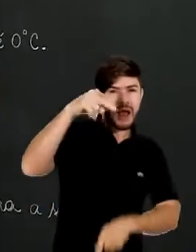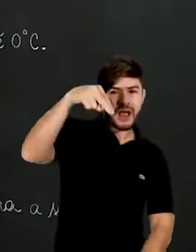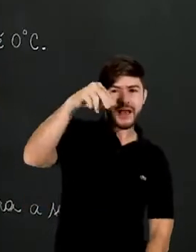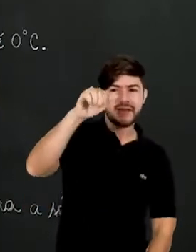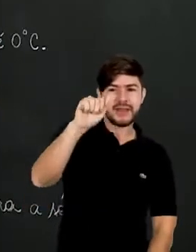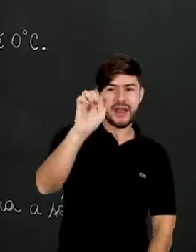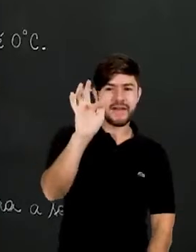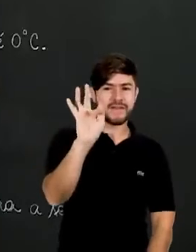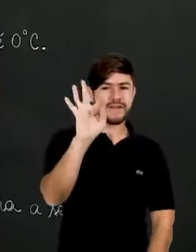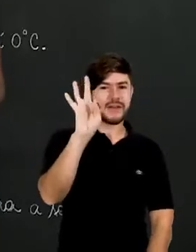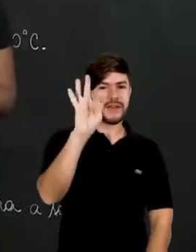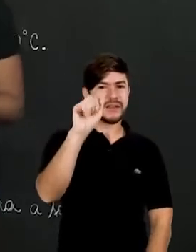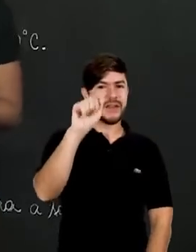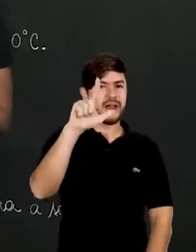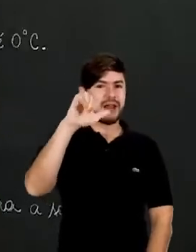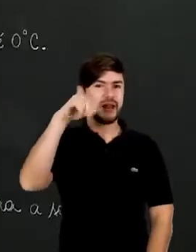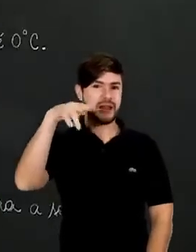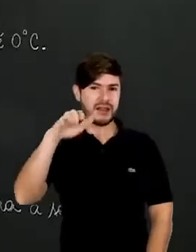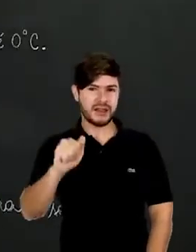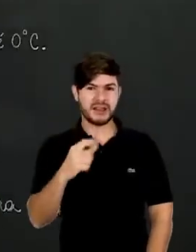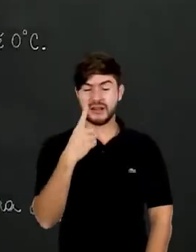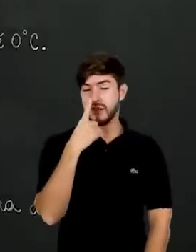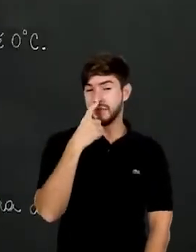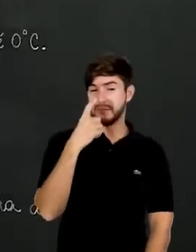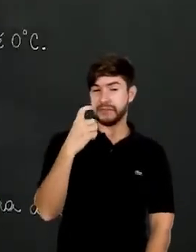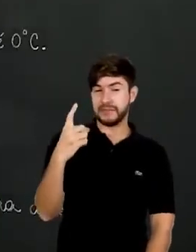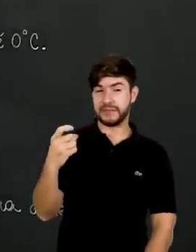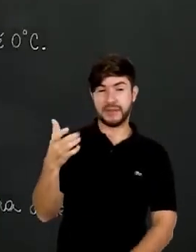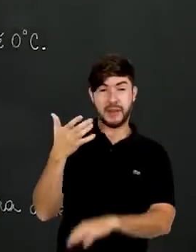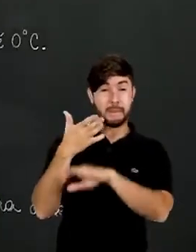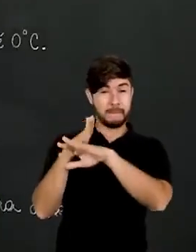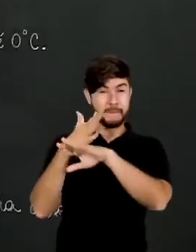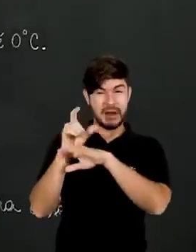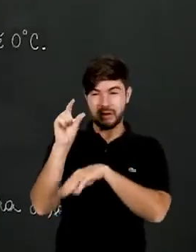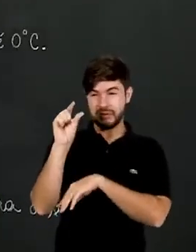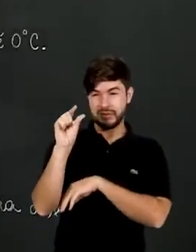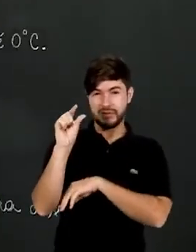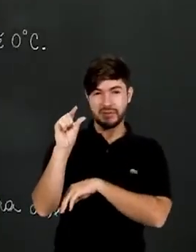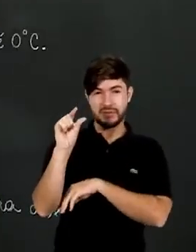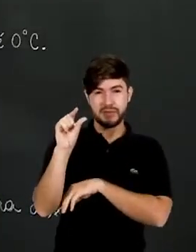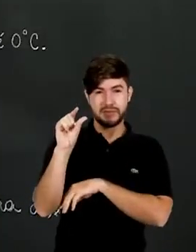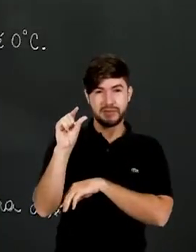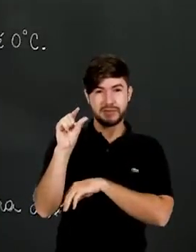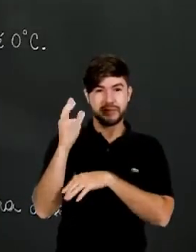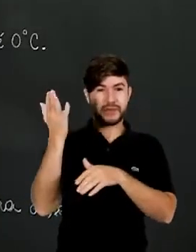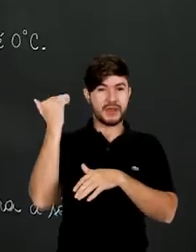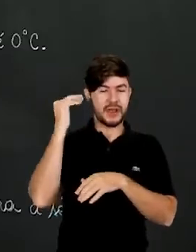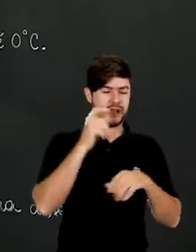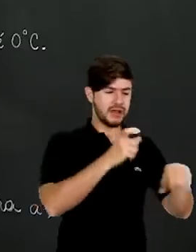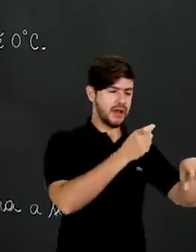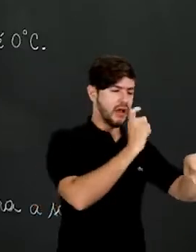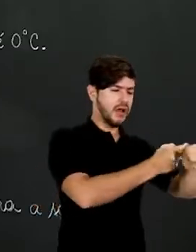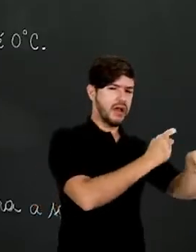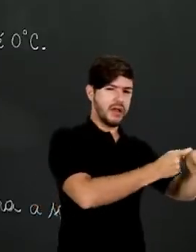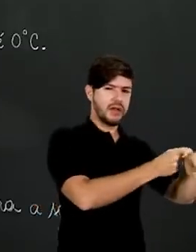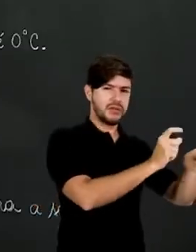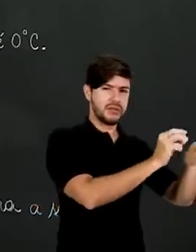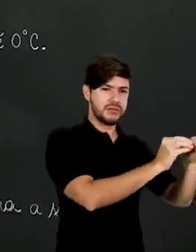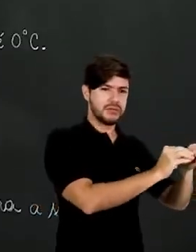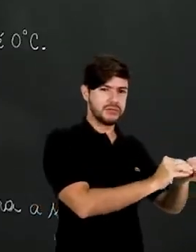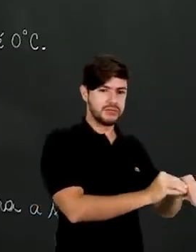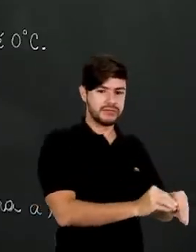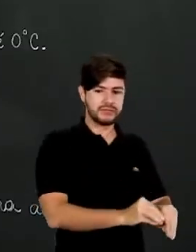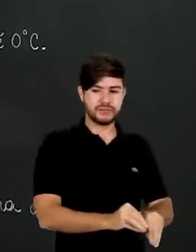você procura saber, tem um cheiro forte. Você coloca ela lá, bolinhos, sólido. Depois de um tempo ela vai sumindo, ficando pequenininha,